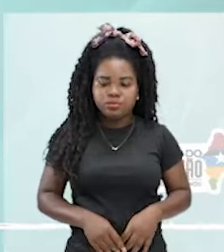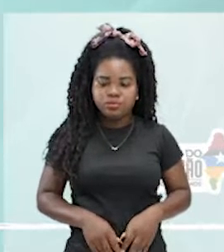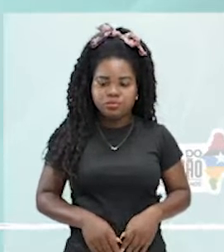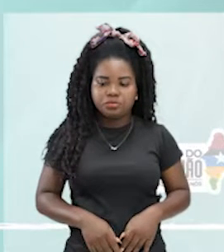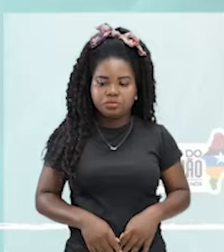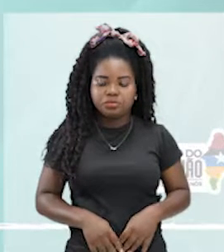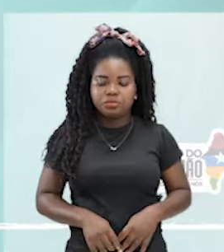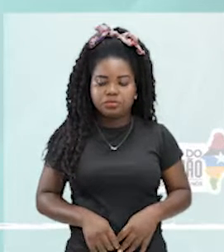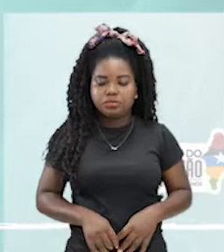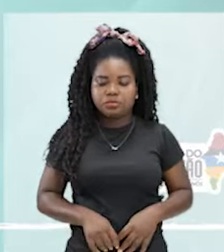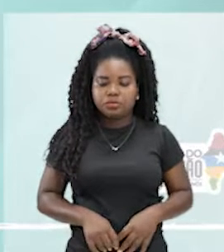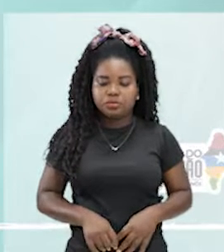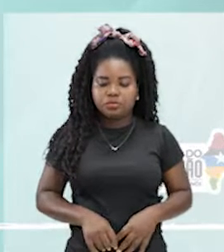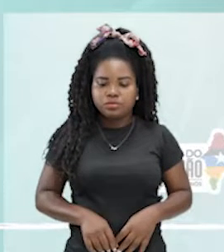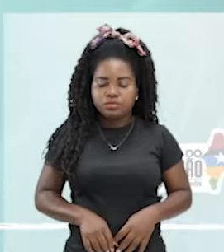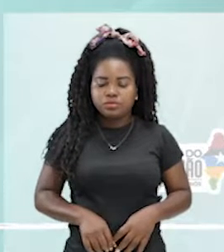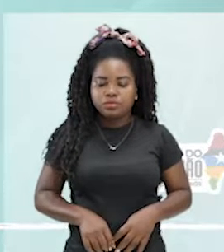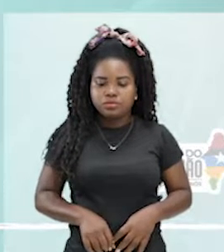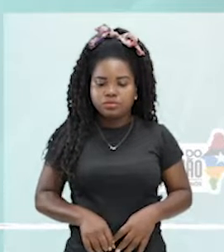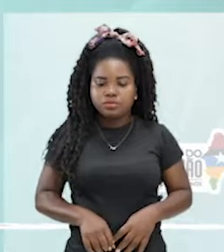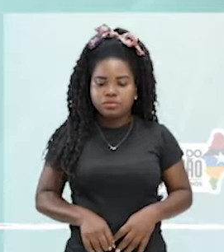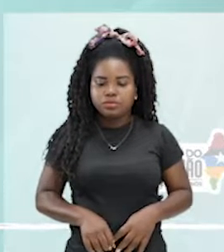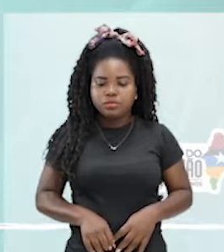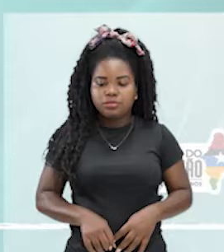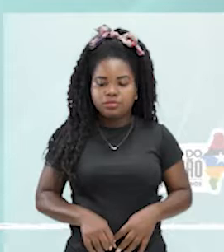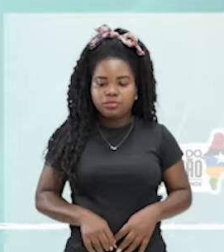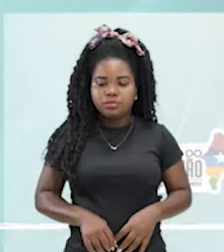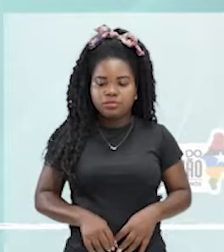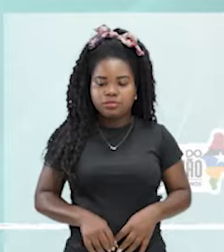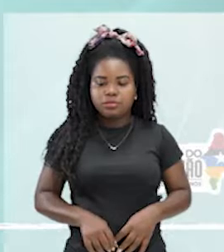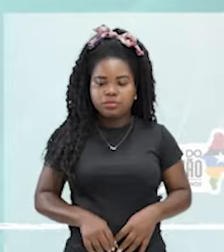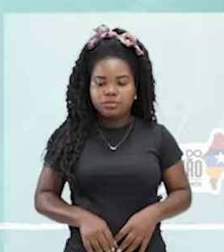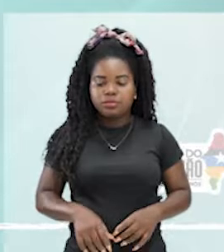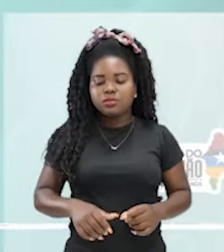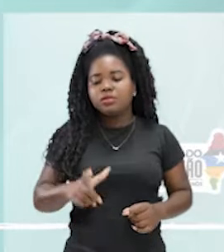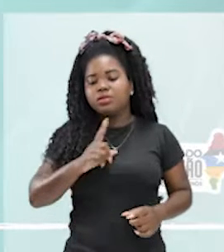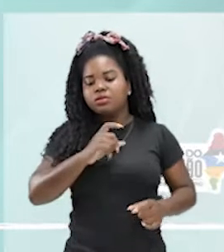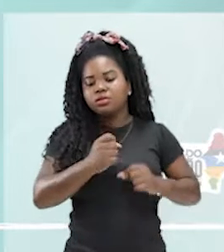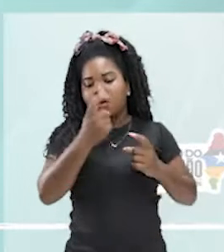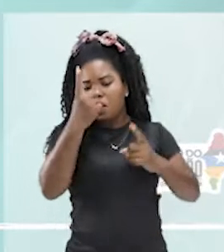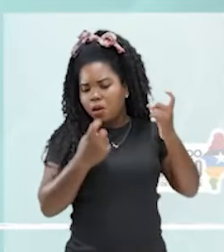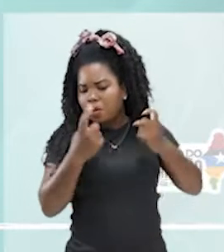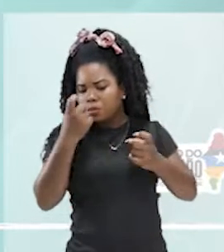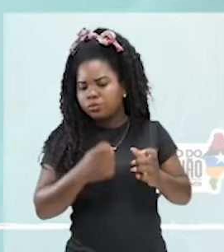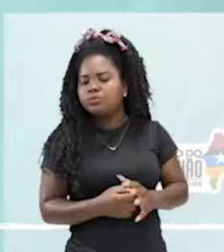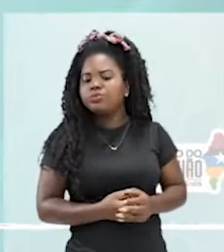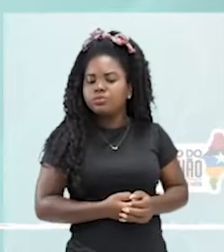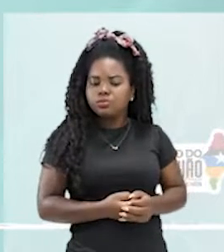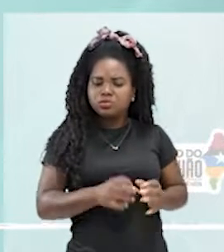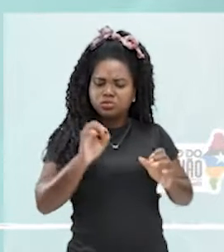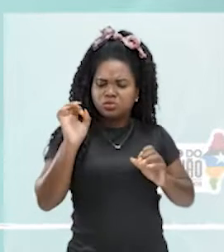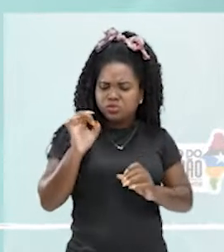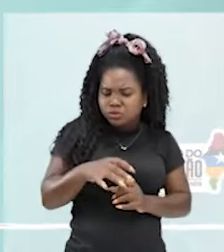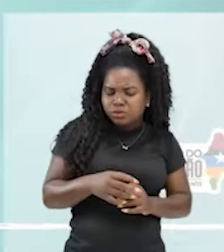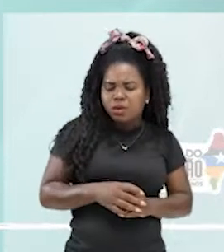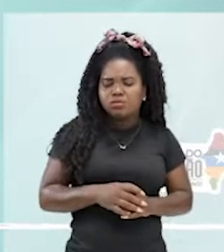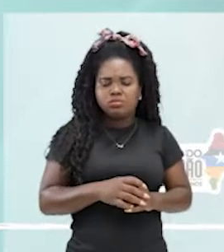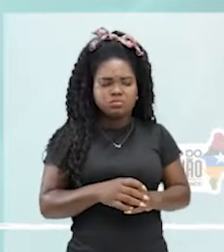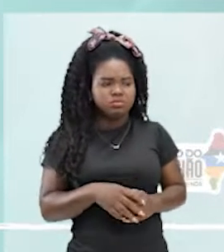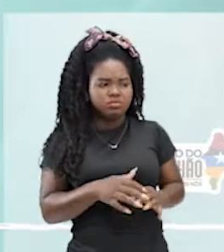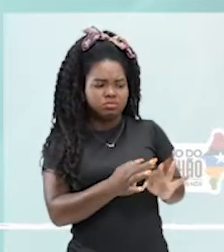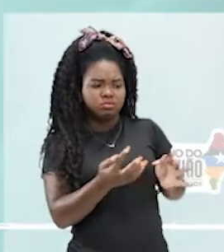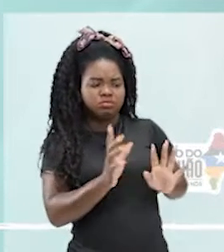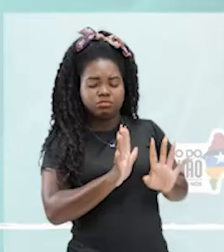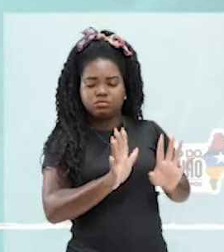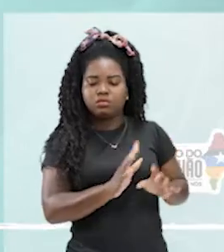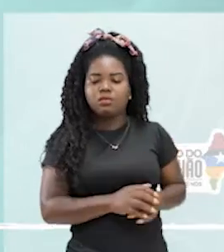literalmente, a base do trabalho do ator. Então, na hora que ele faz um gesto, ele não está fazendo um gesto simplesmente por fazer. Esse